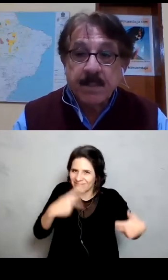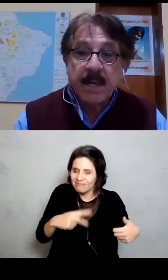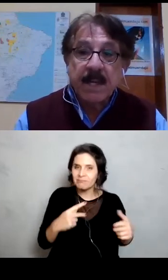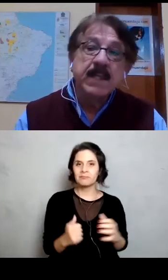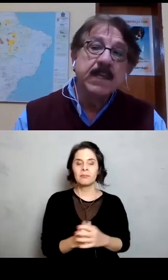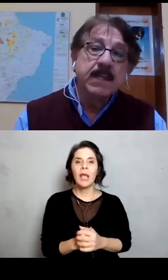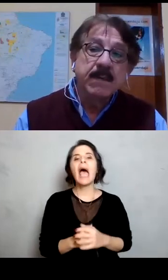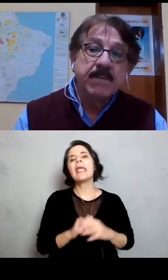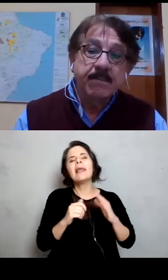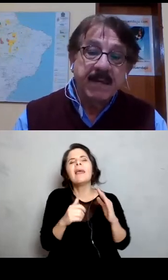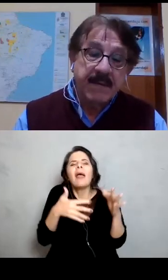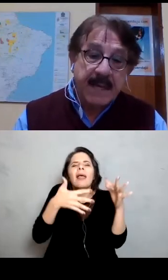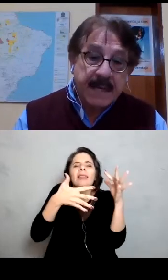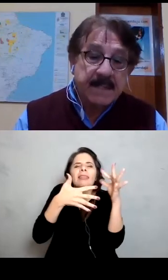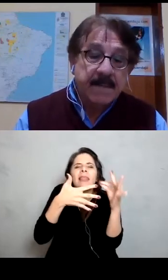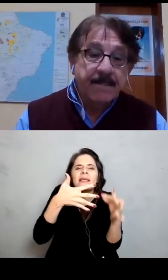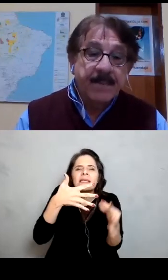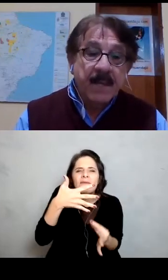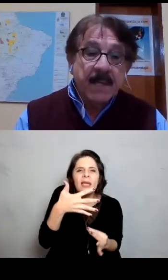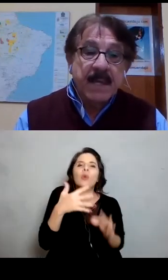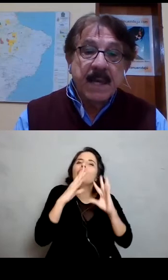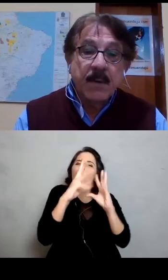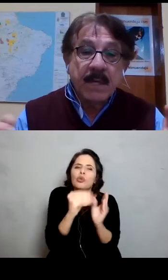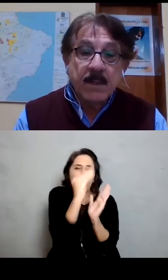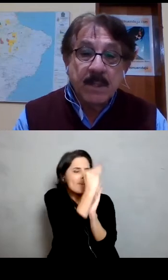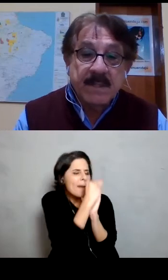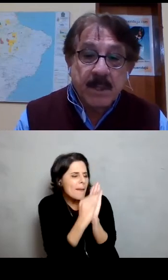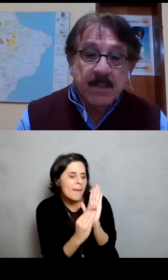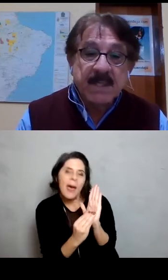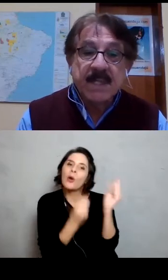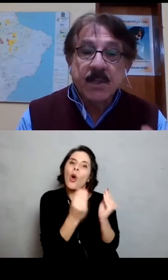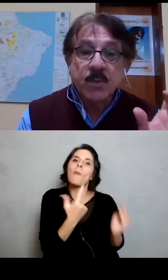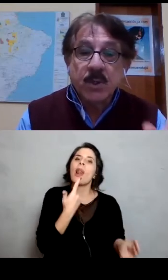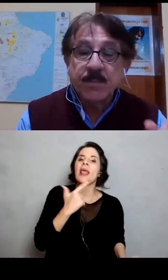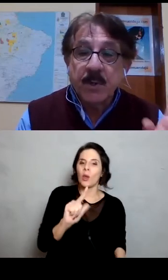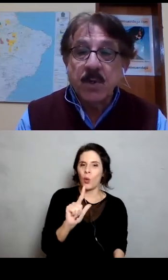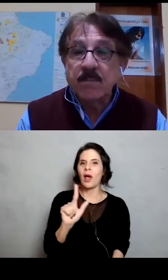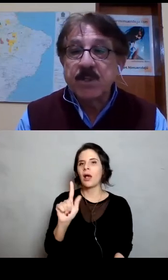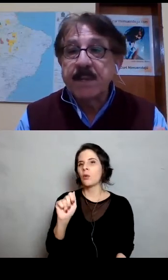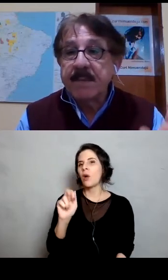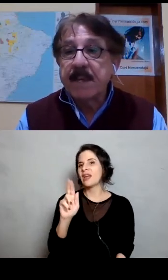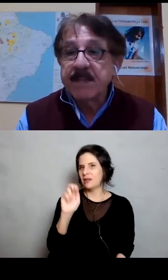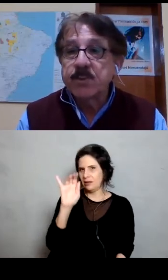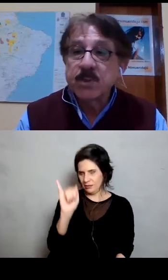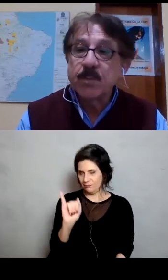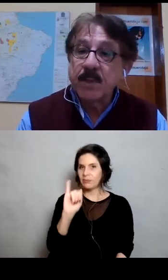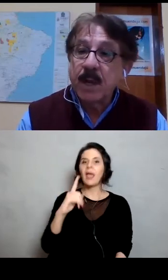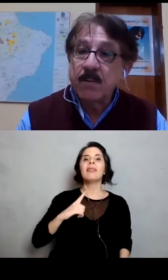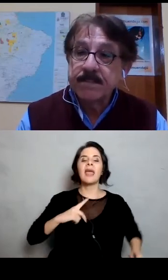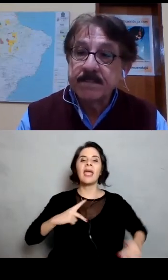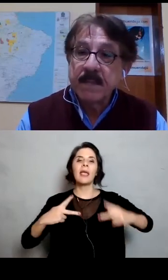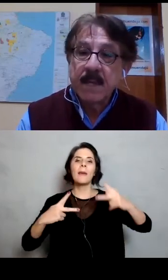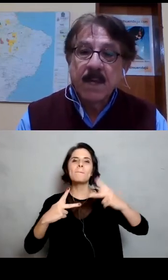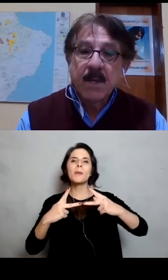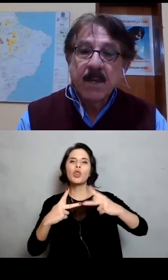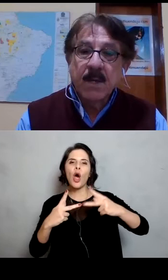línguas tupi-guarani, prevalece, que são línguas que têm 2 pronomes de primeira pessoa do